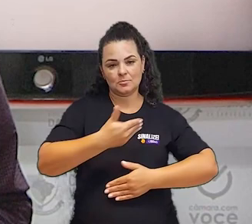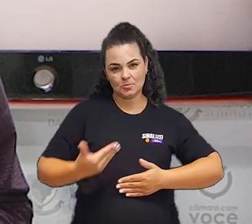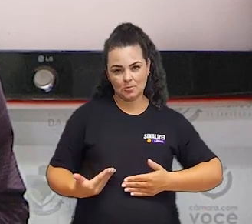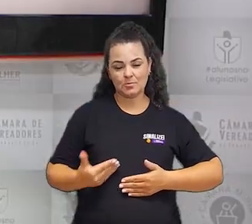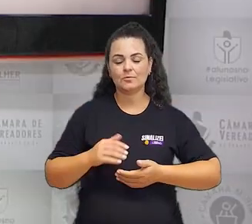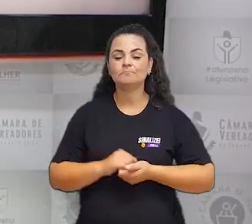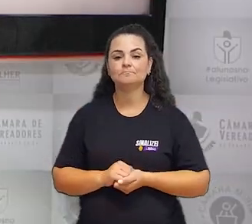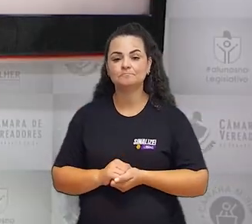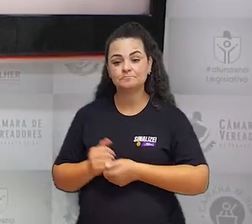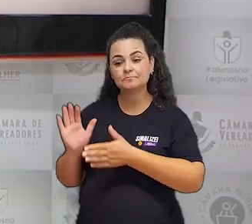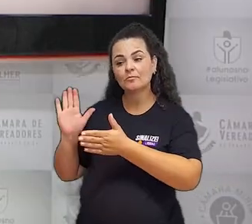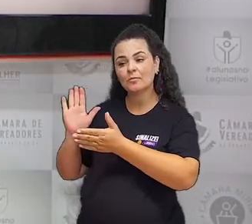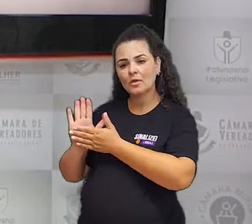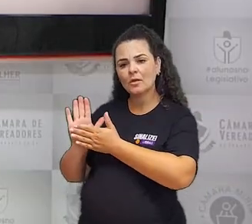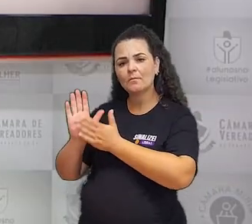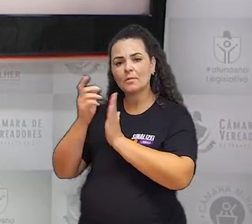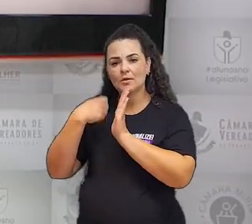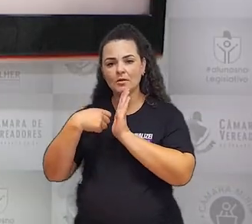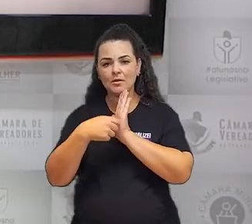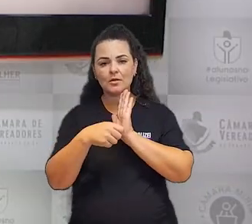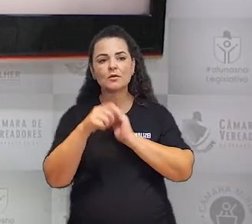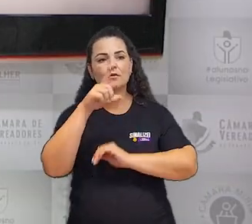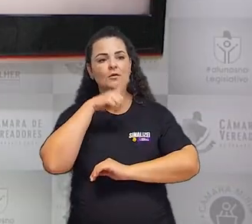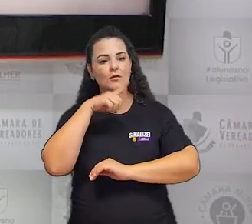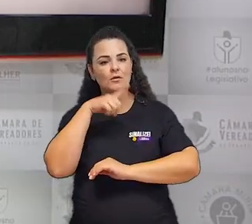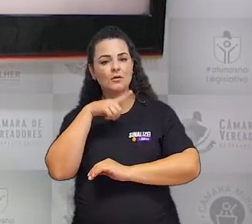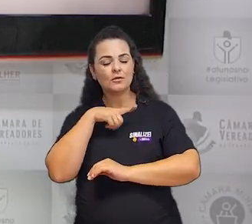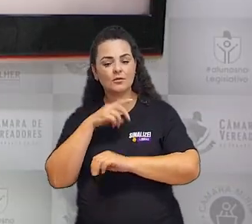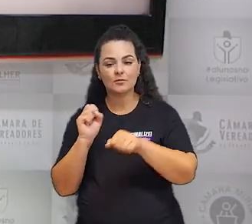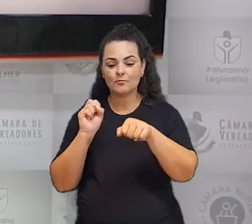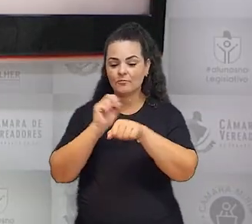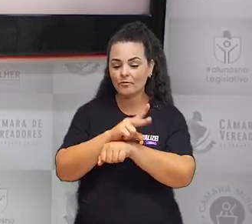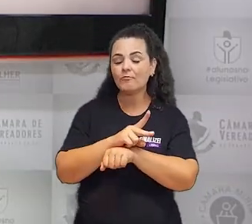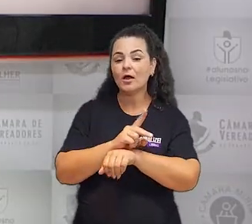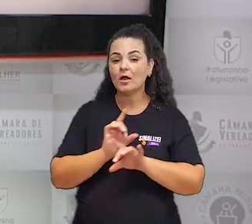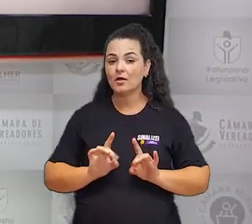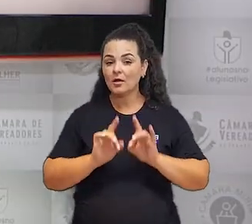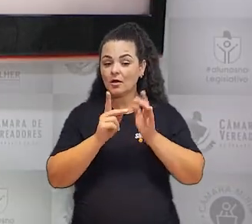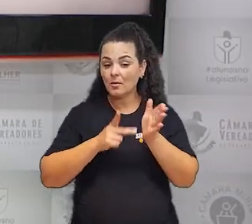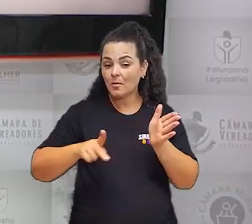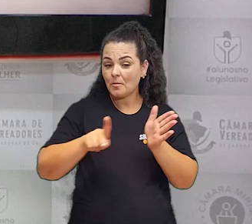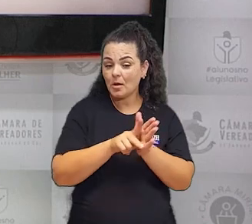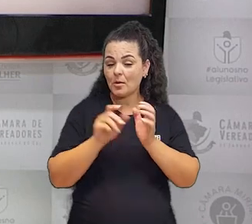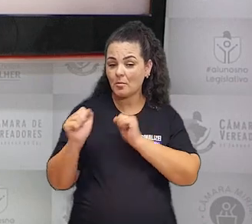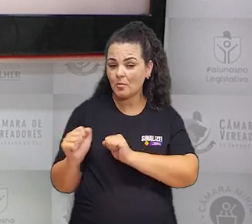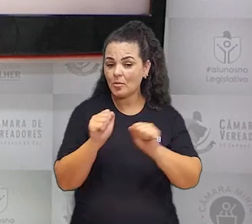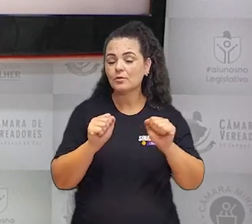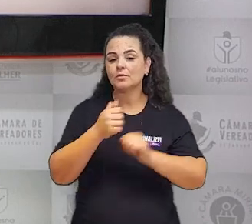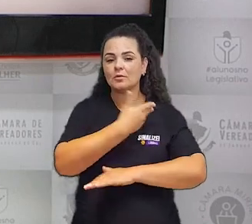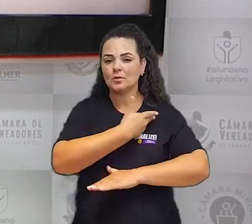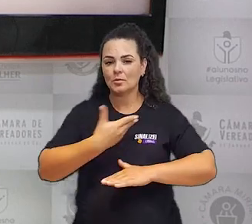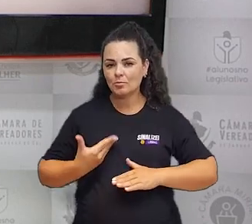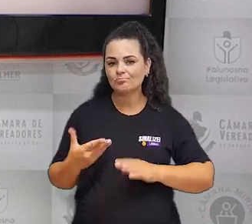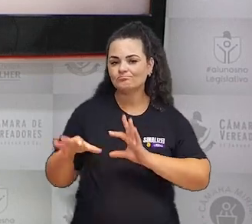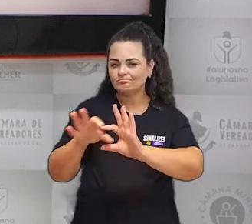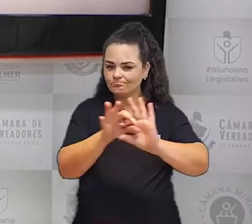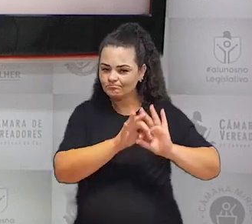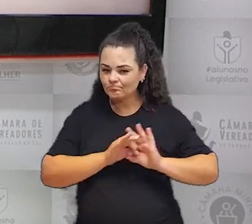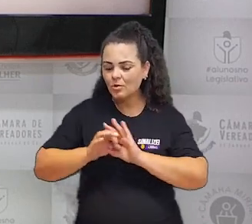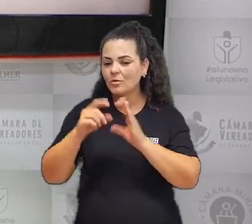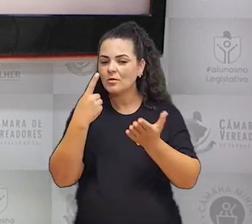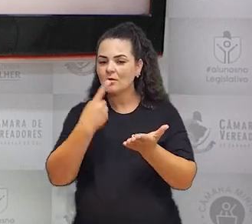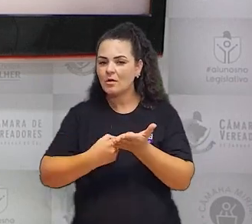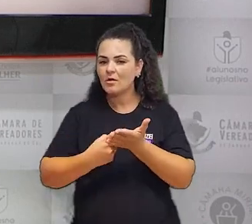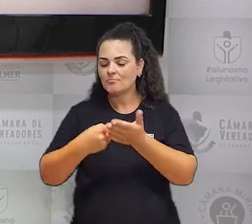disponíveis segundo o autor da proposta a oferecer uma vaga exclusiva o poder público reafirma seu